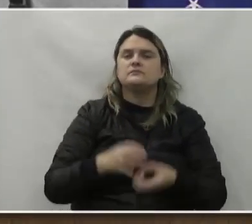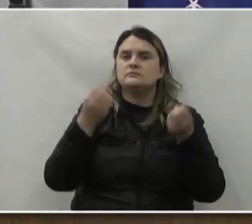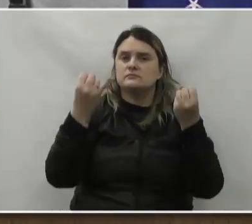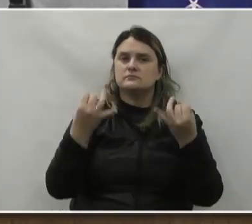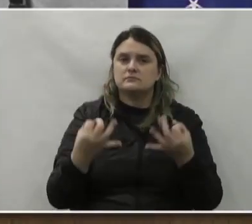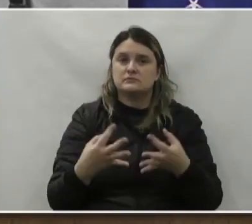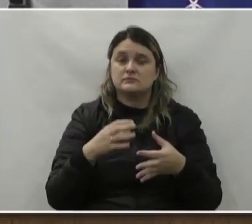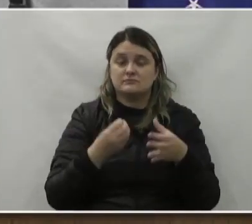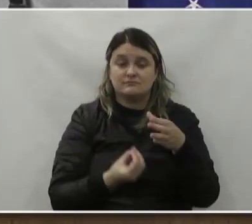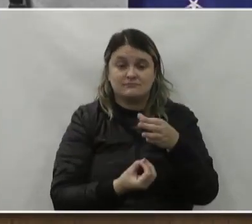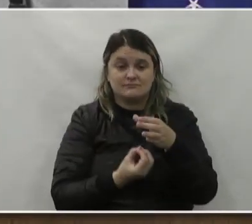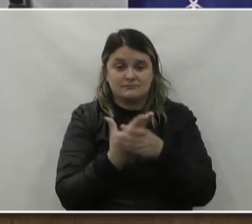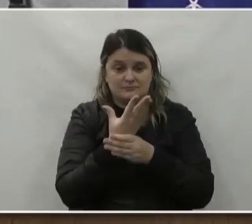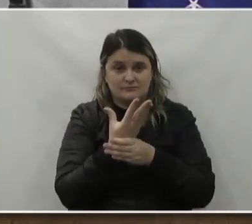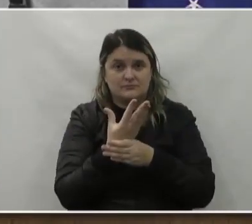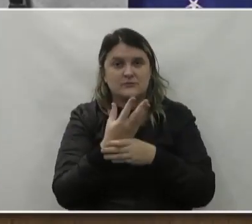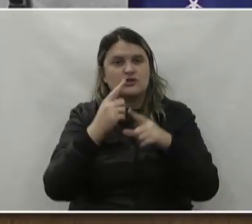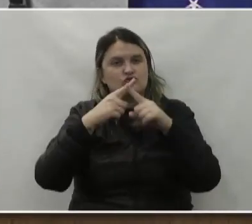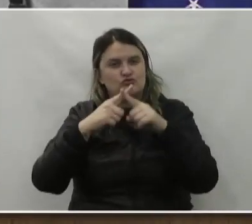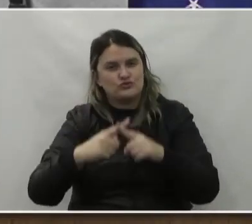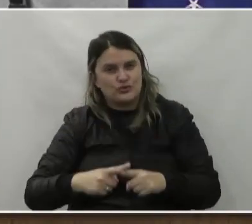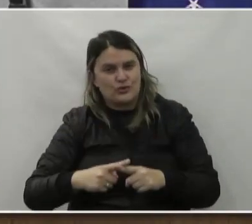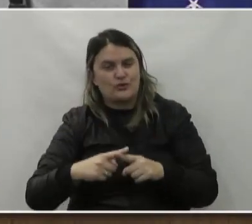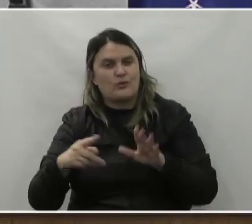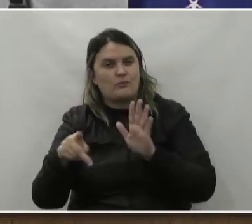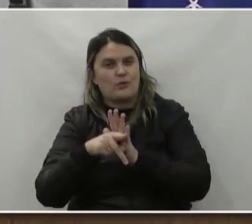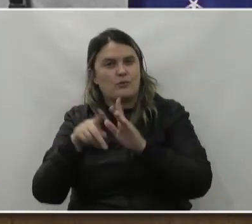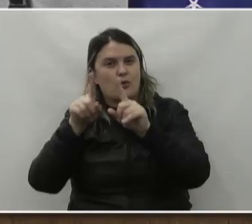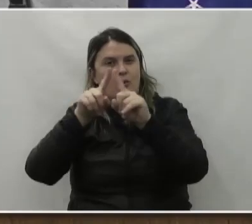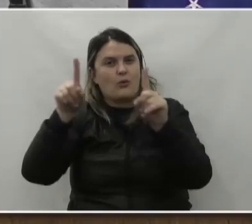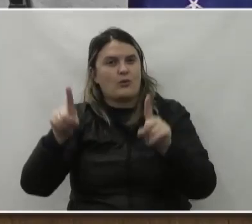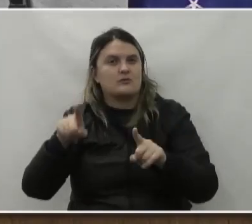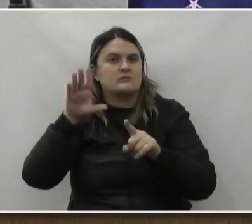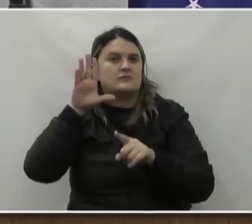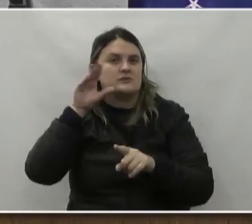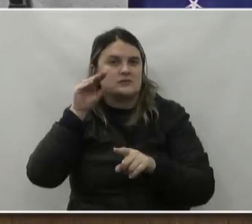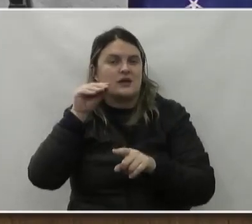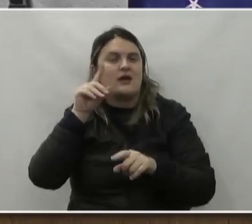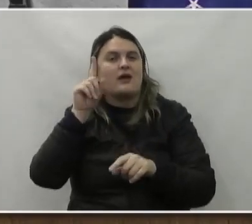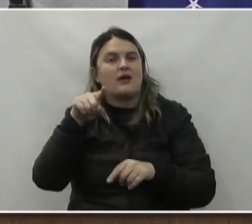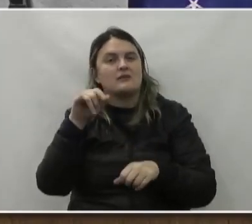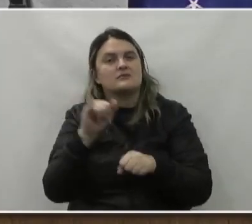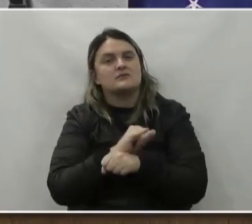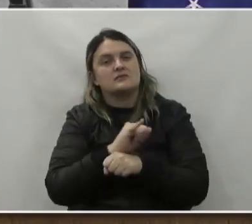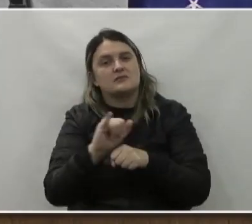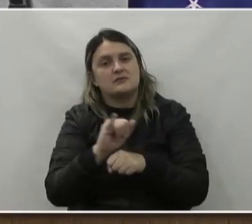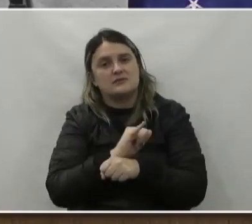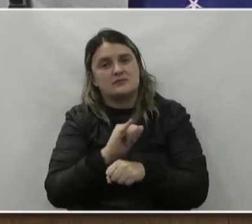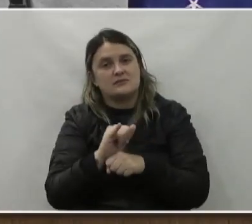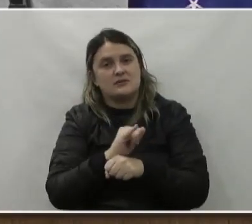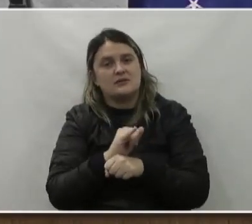Justificativa. A criação com a implantação dos jogos dos funcionários públicos revela-se uma estratégia eficaz para